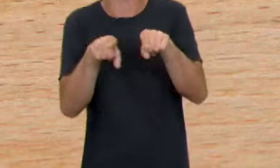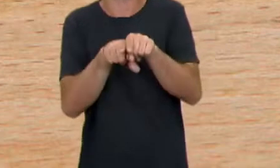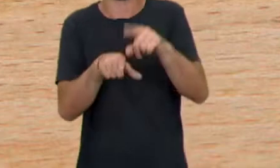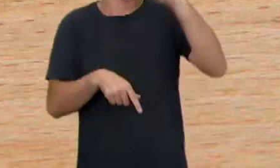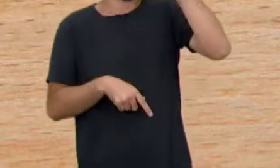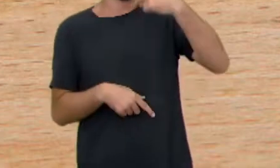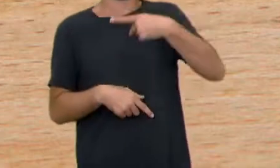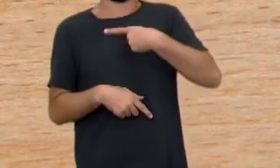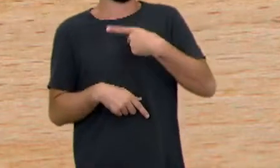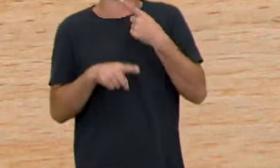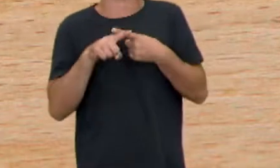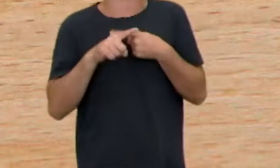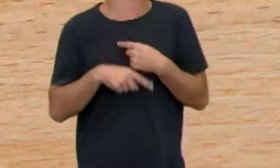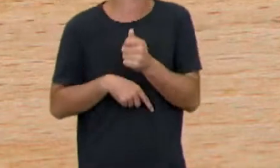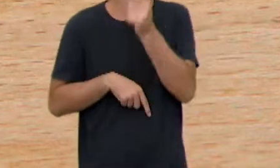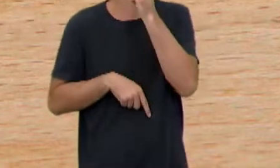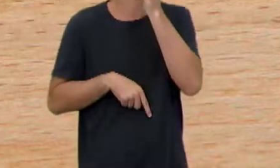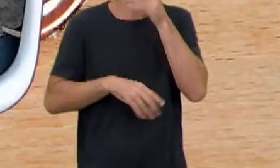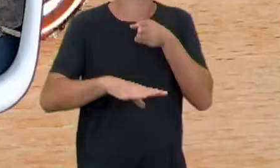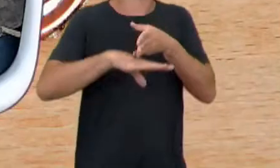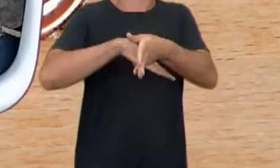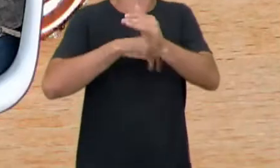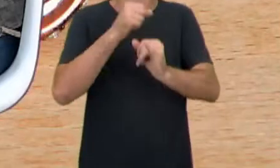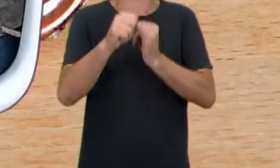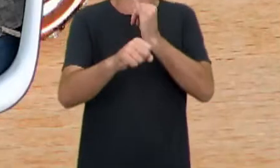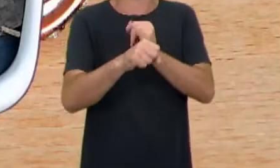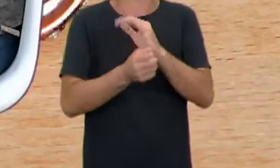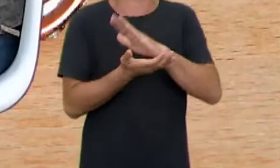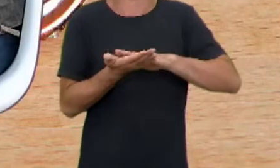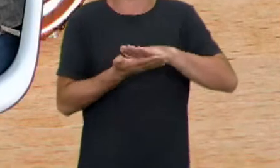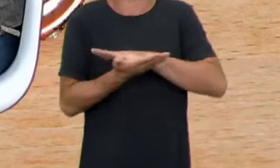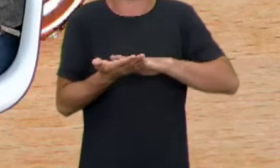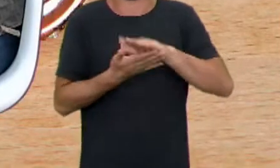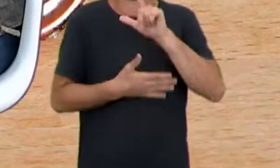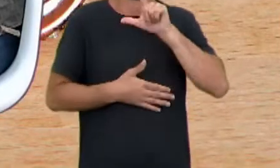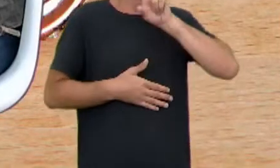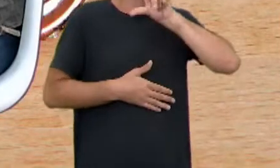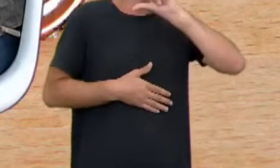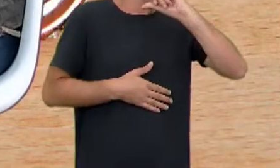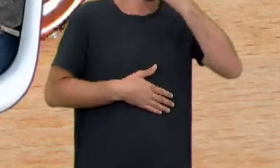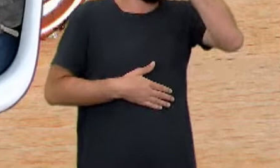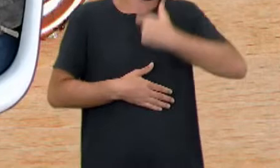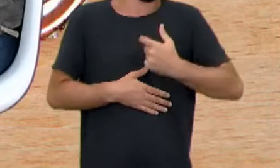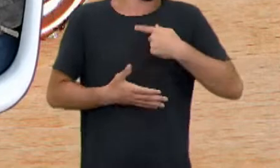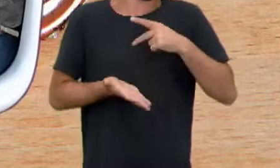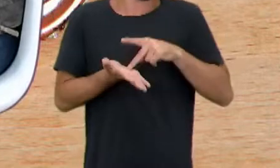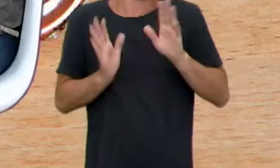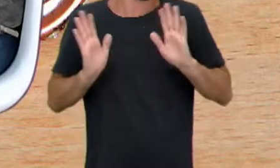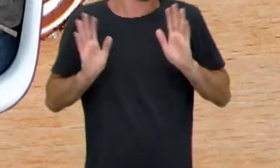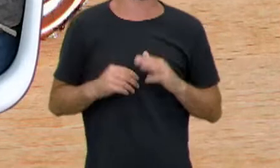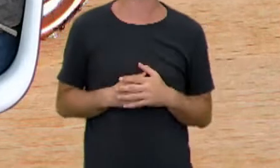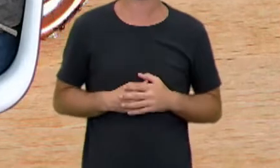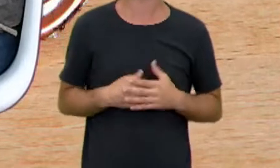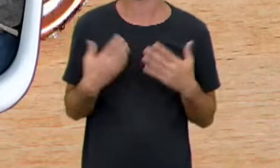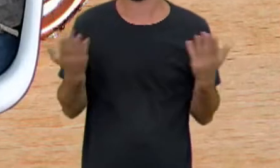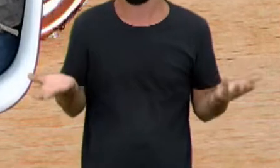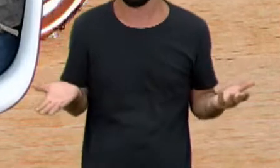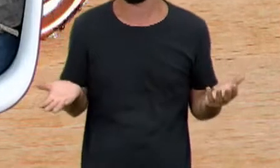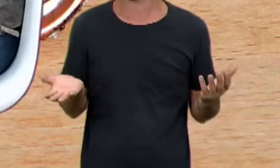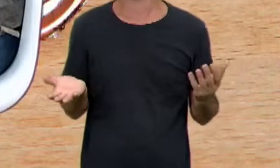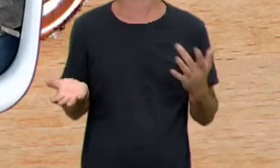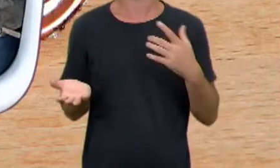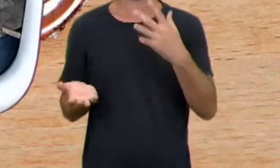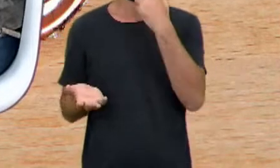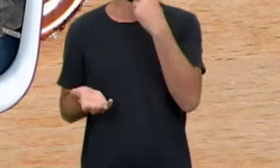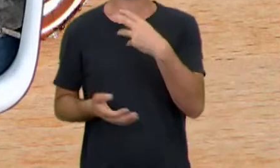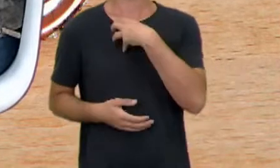lugar no ambiente digital, a Luli, né? Então a Luli era duas pessoas,